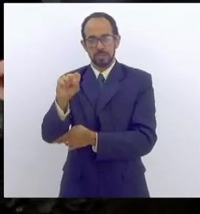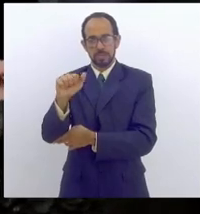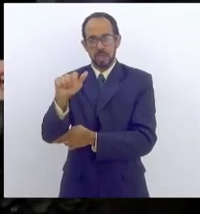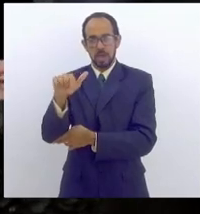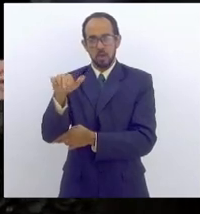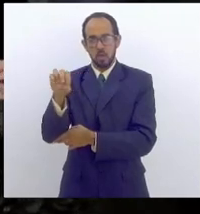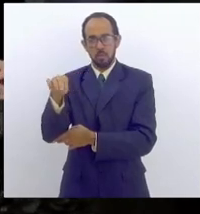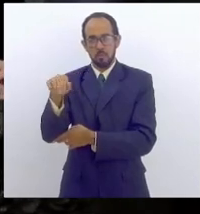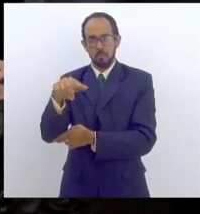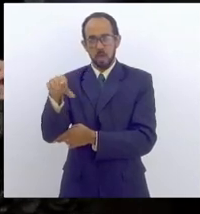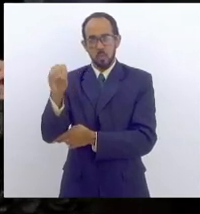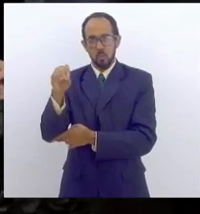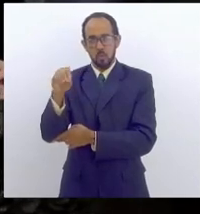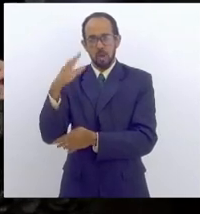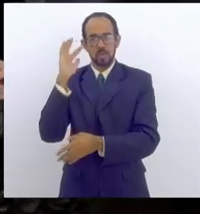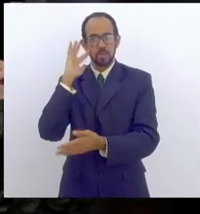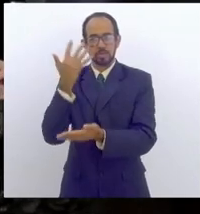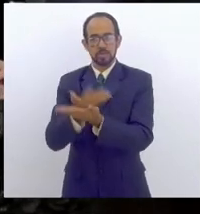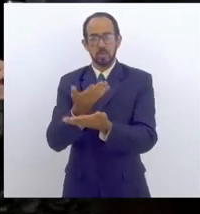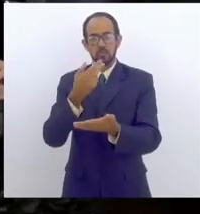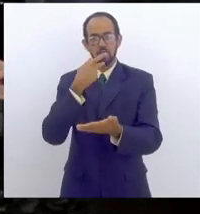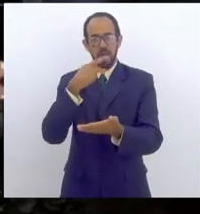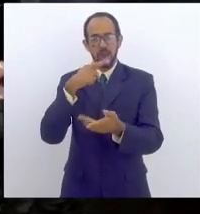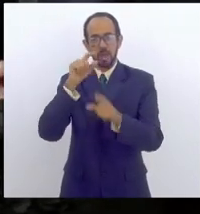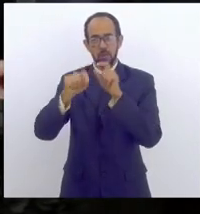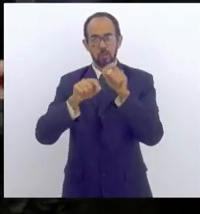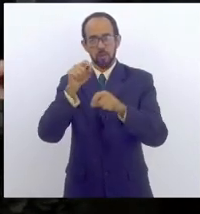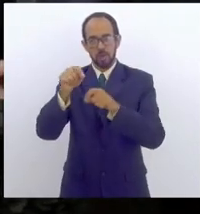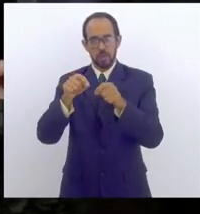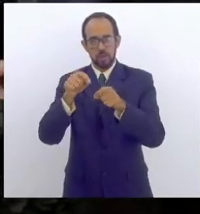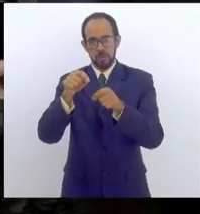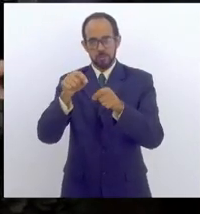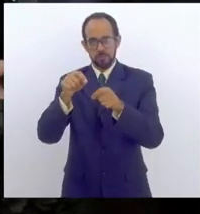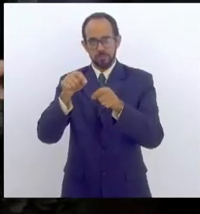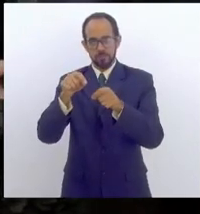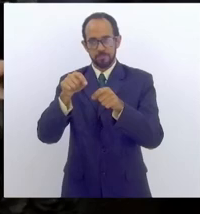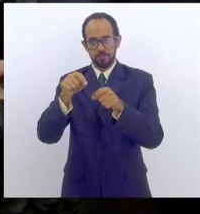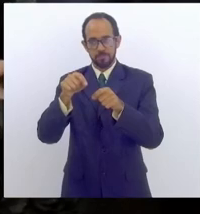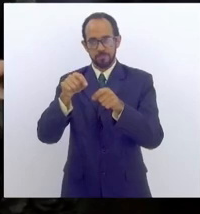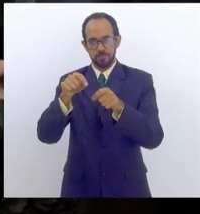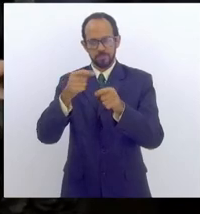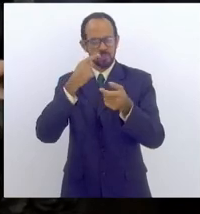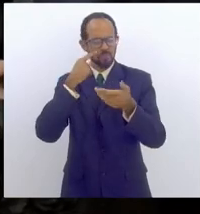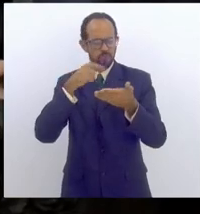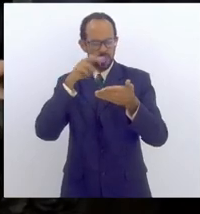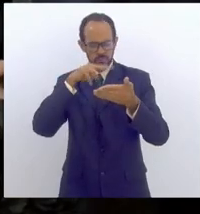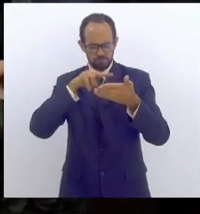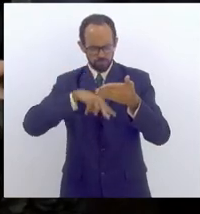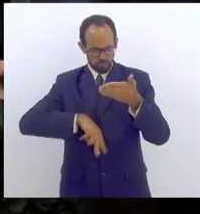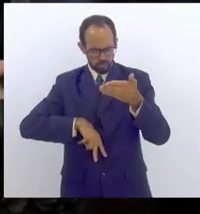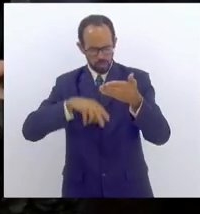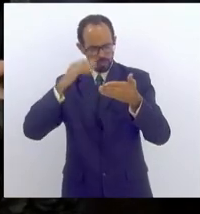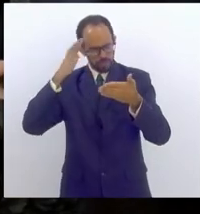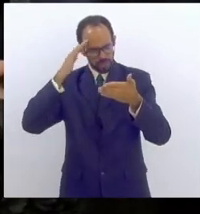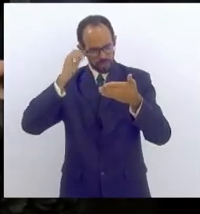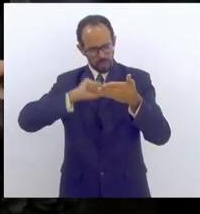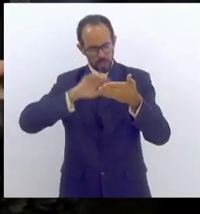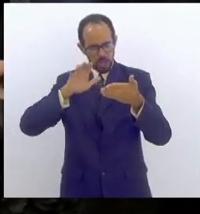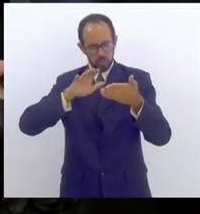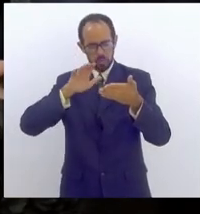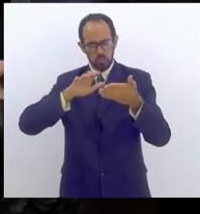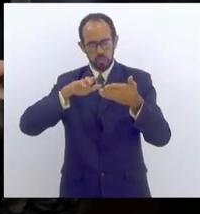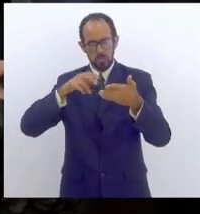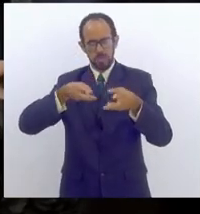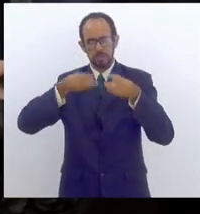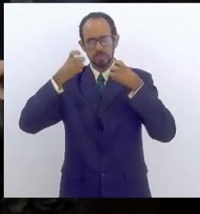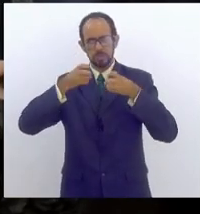que a votação, deixa eu ler aqui melhor do que interpretar, considerando a urgência